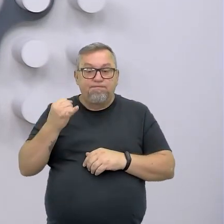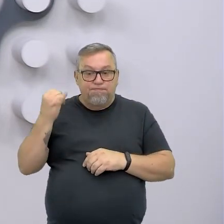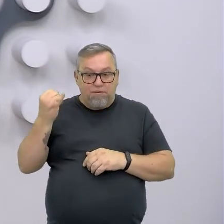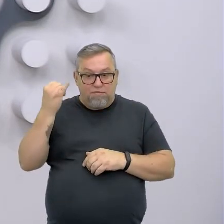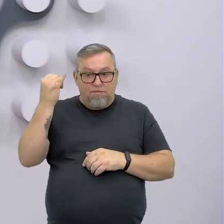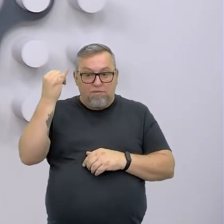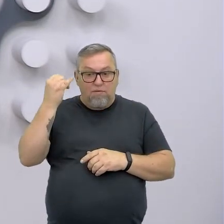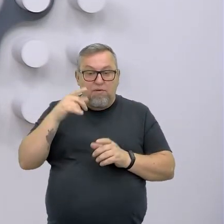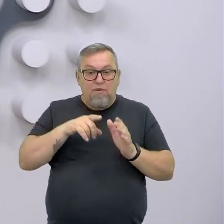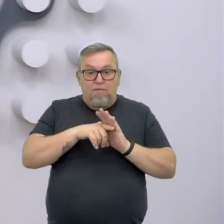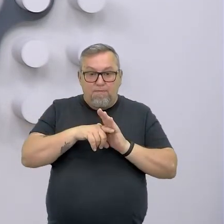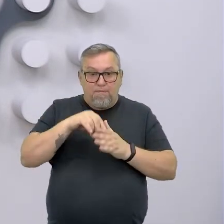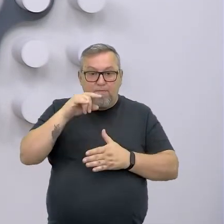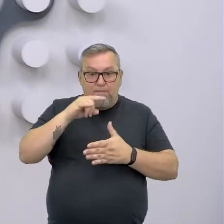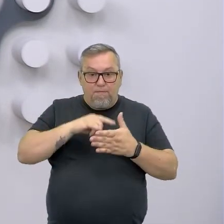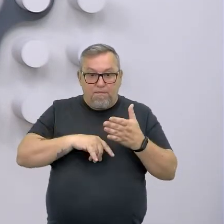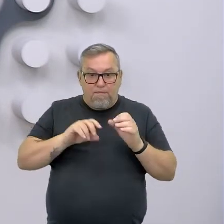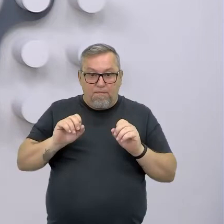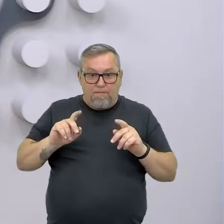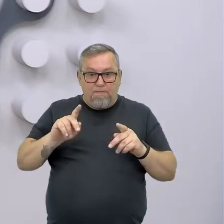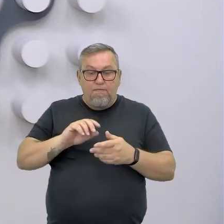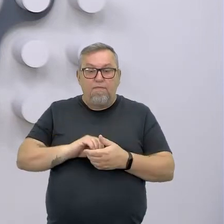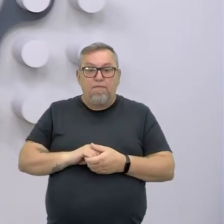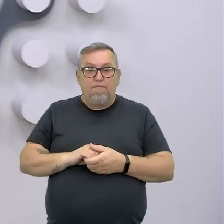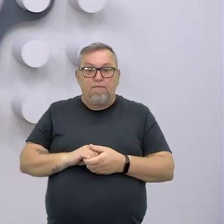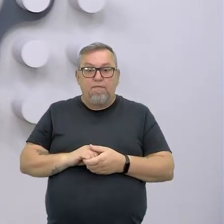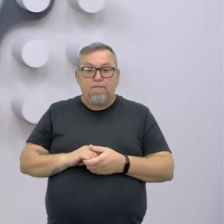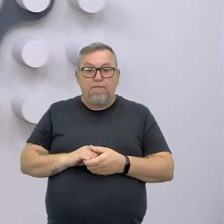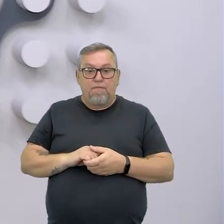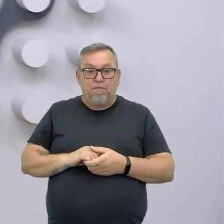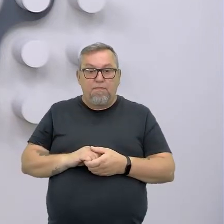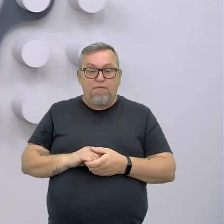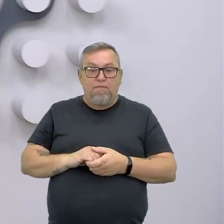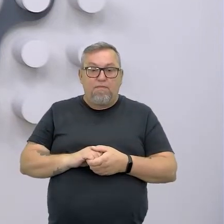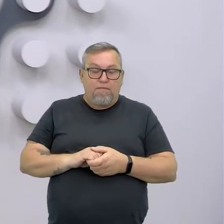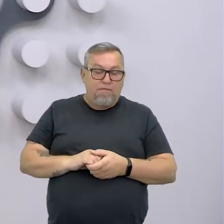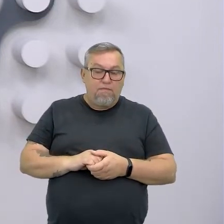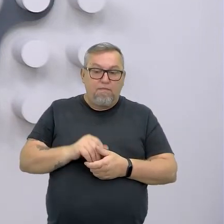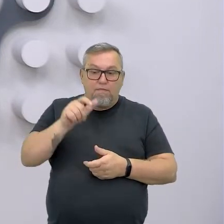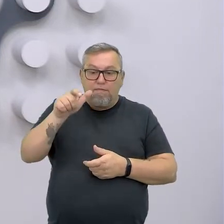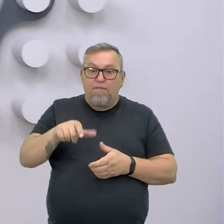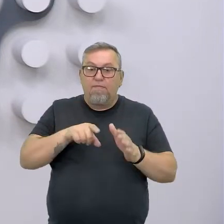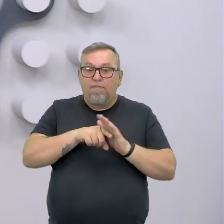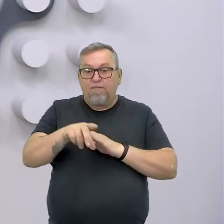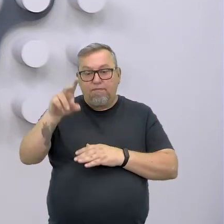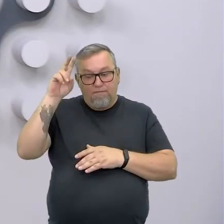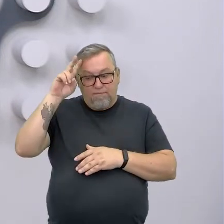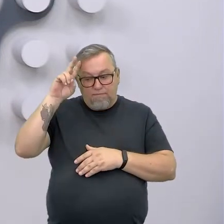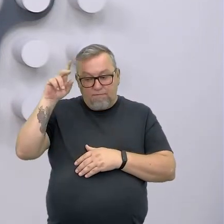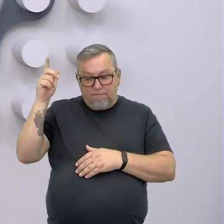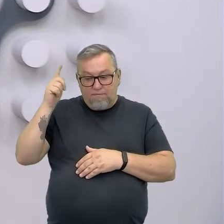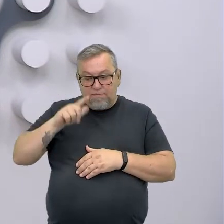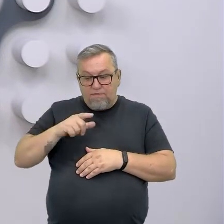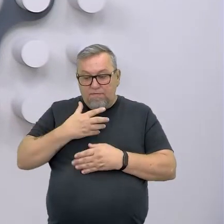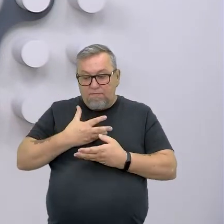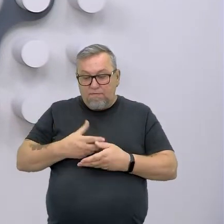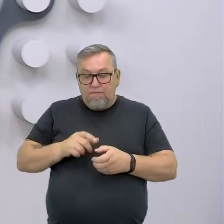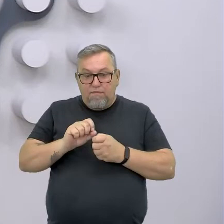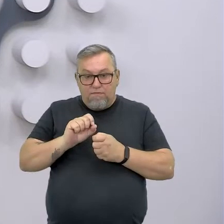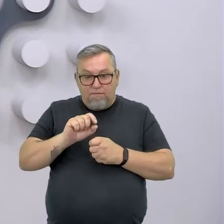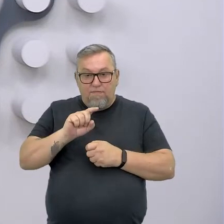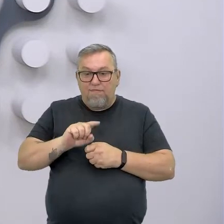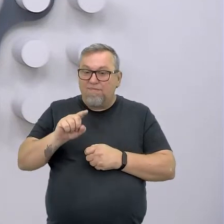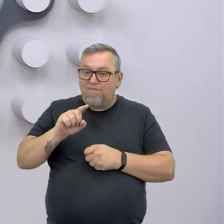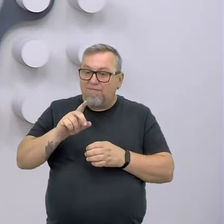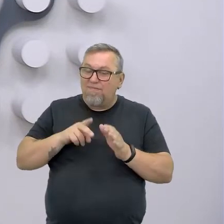de pesquisas documentais, tá certo? Então, o pesquisador que é o historiador, ele está cansado de fazer isso. Ele vai